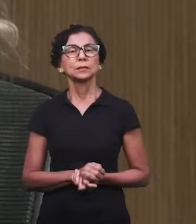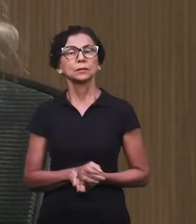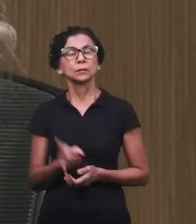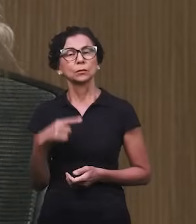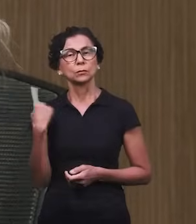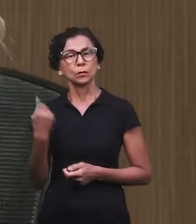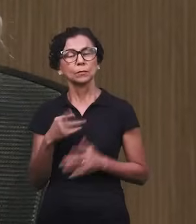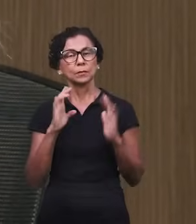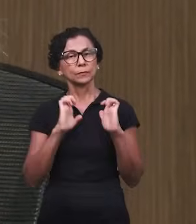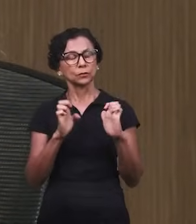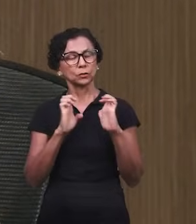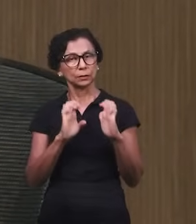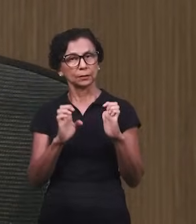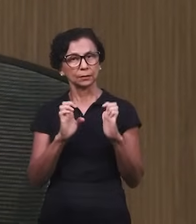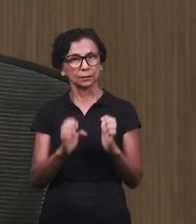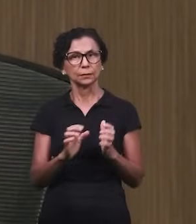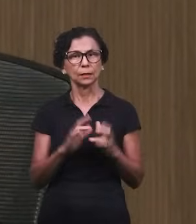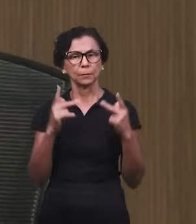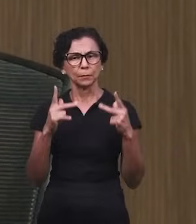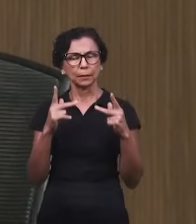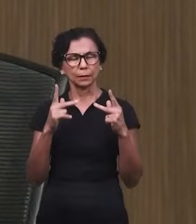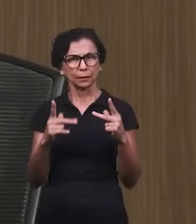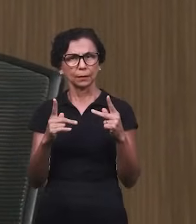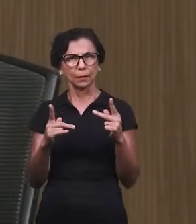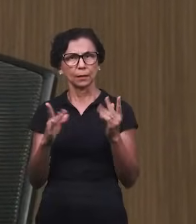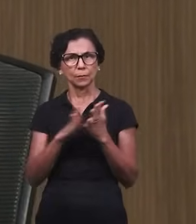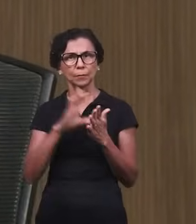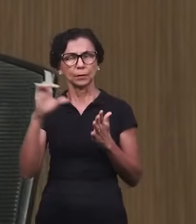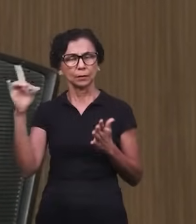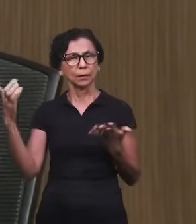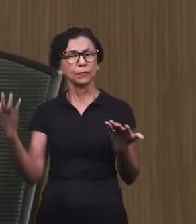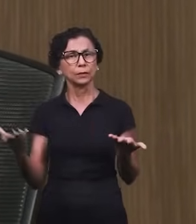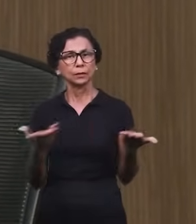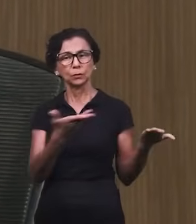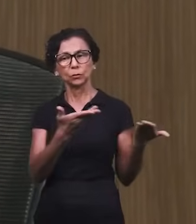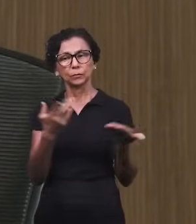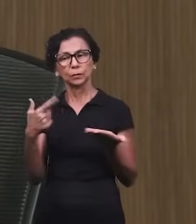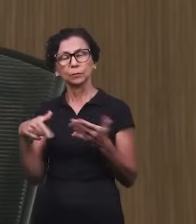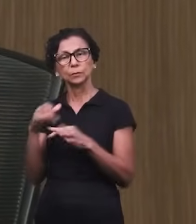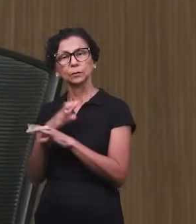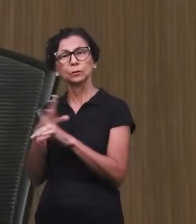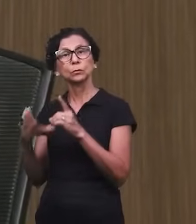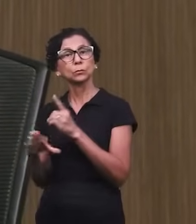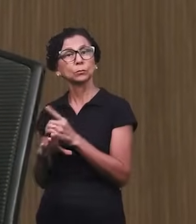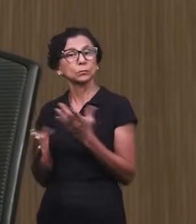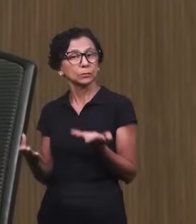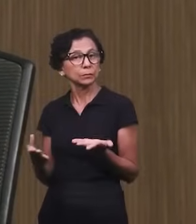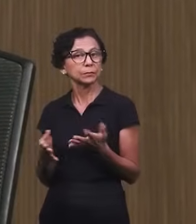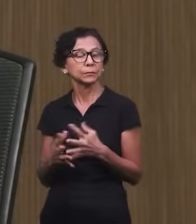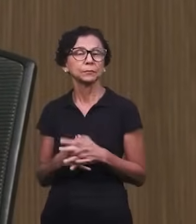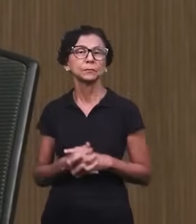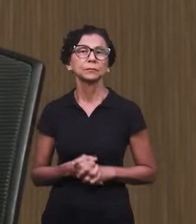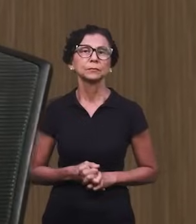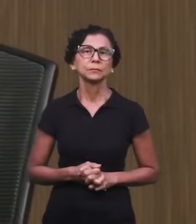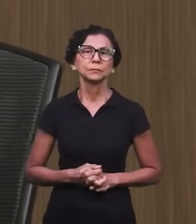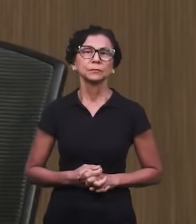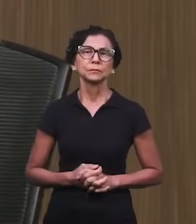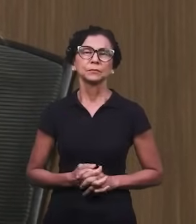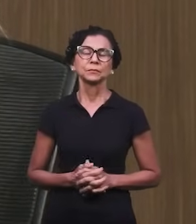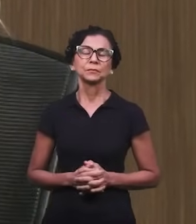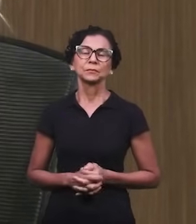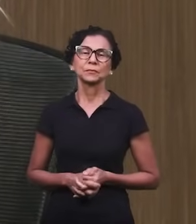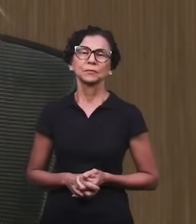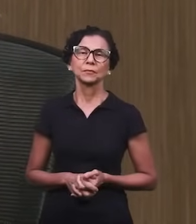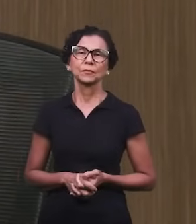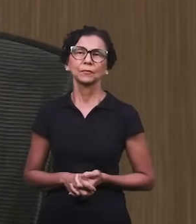de evangelizar, de entregar a palavra pro Senhor, levar, chamar para um culto, né, das nossas igrejas. E também